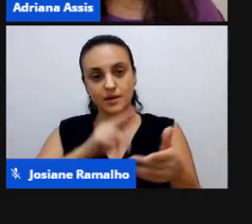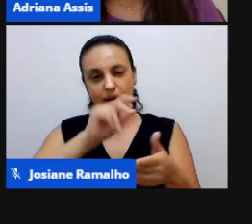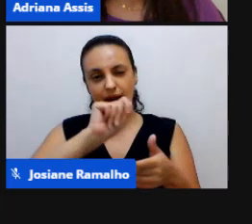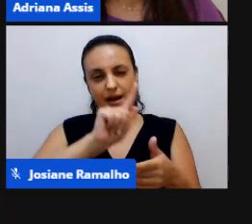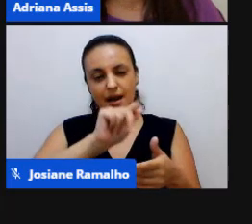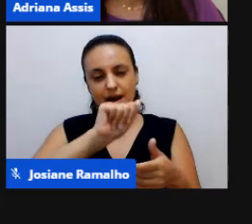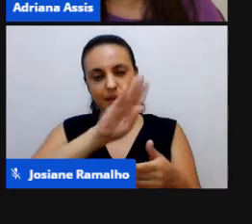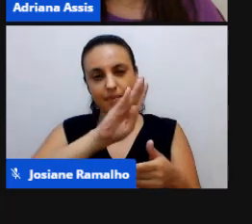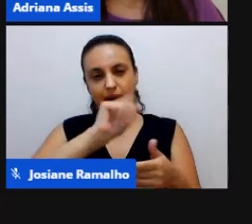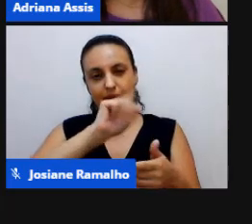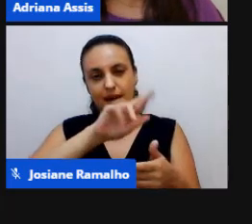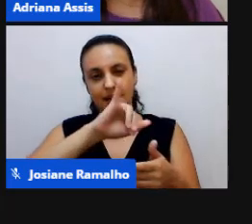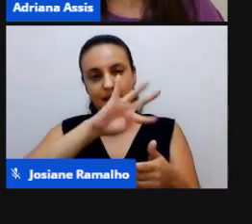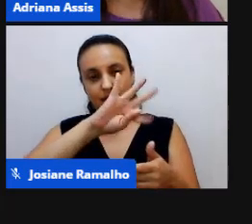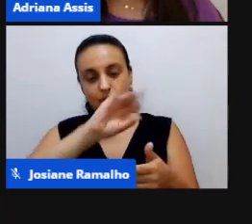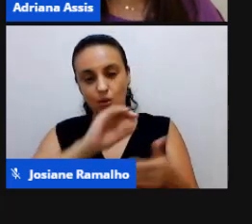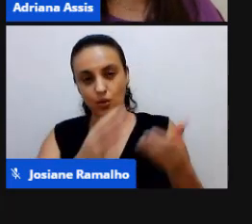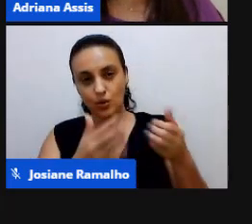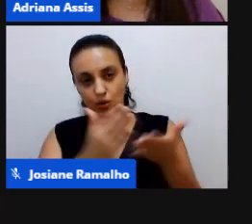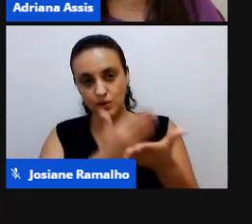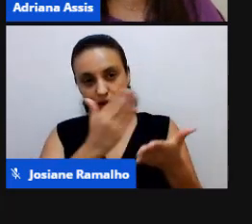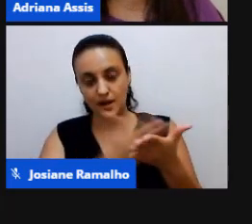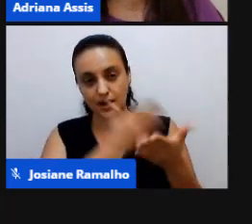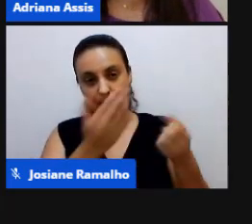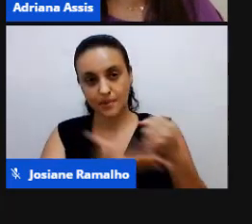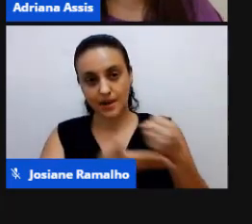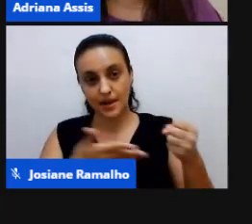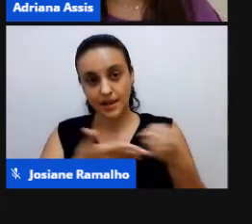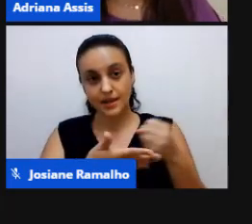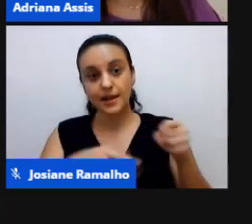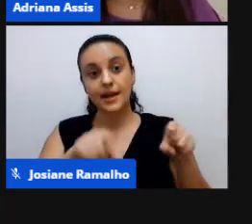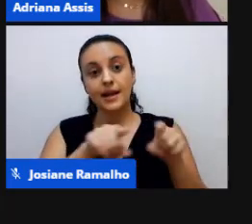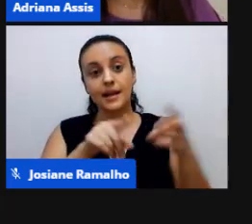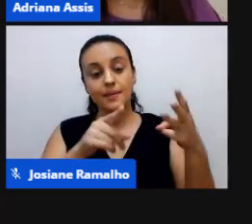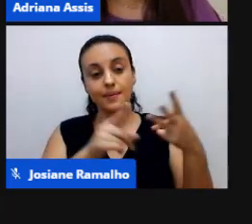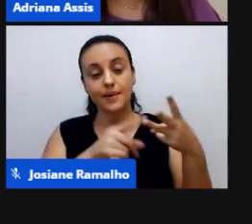uma novidade, que será o banco de questões.